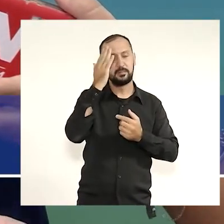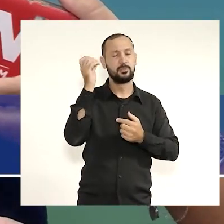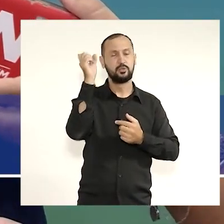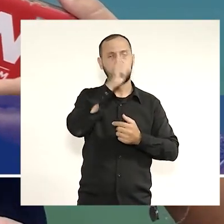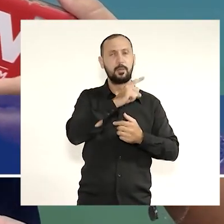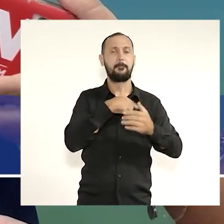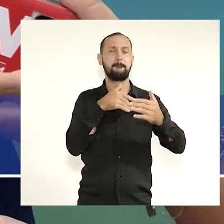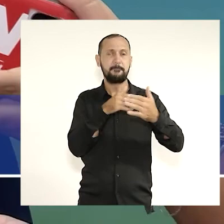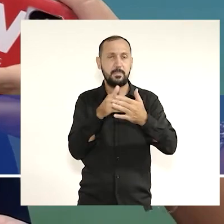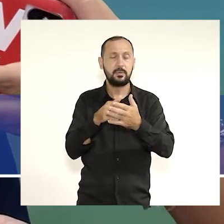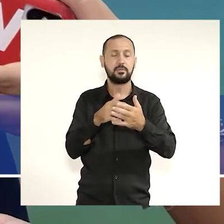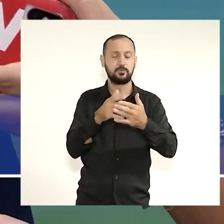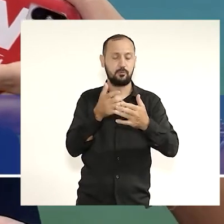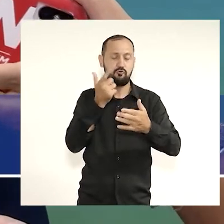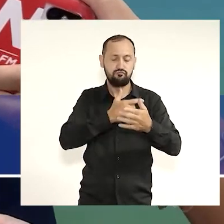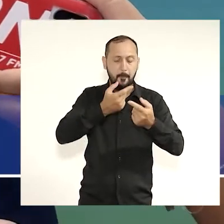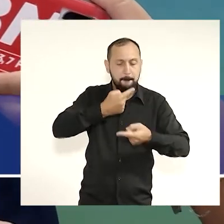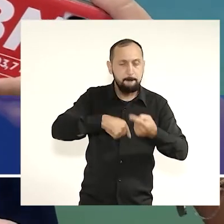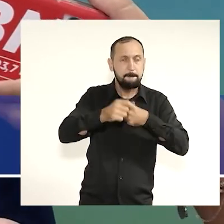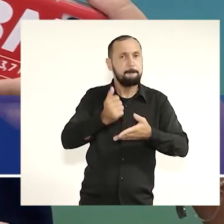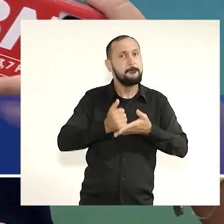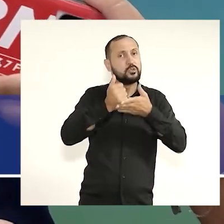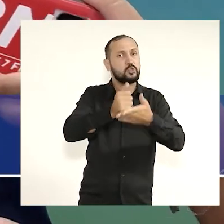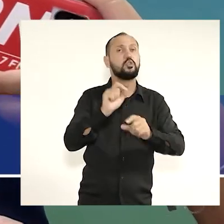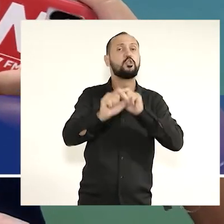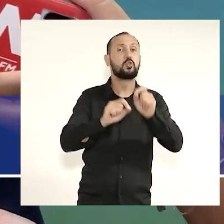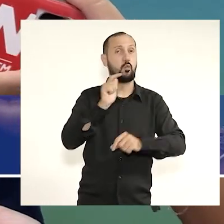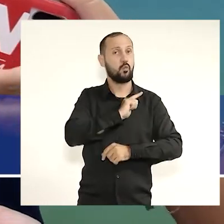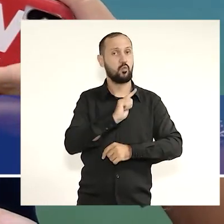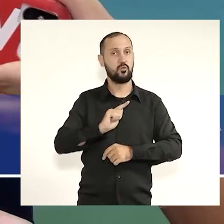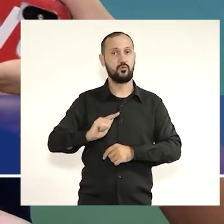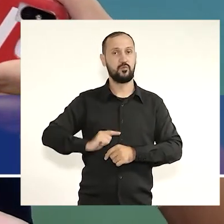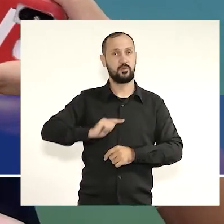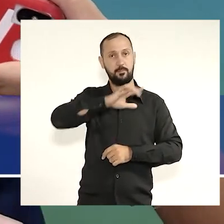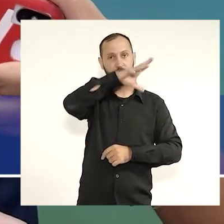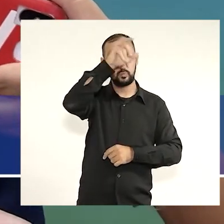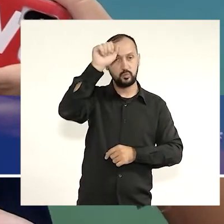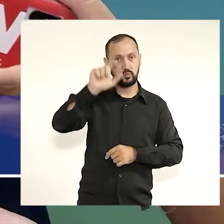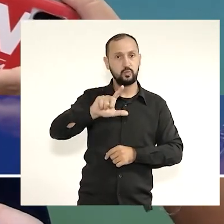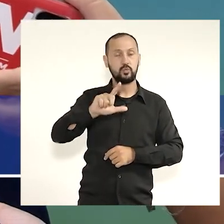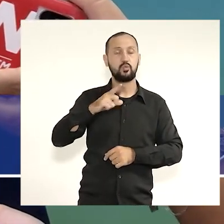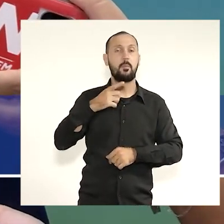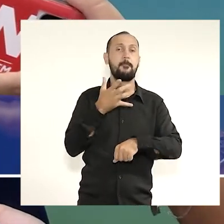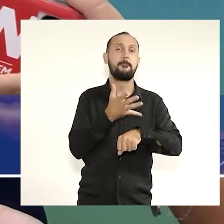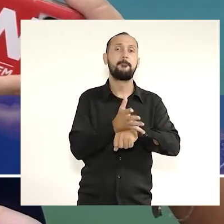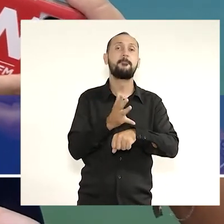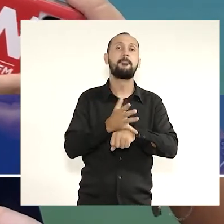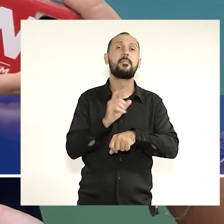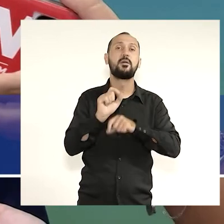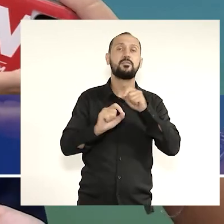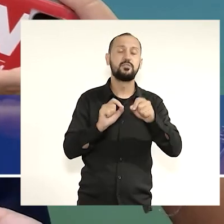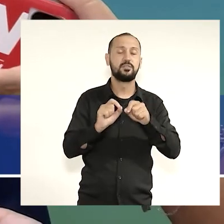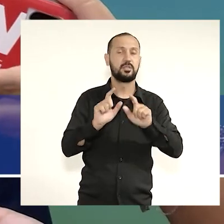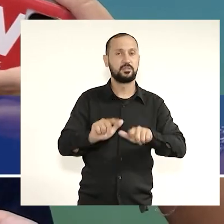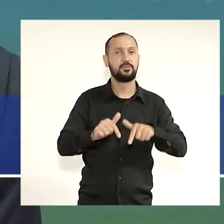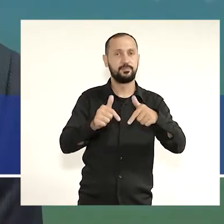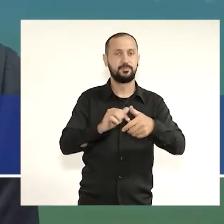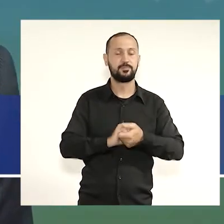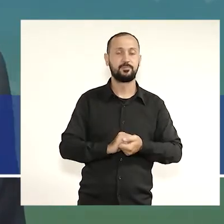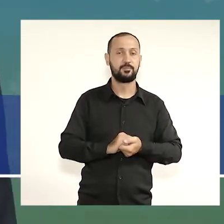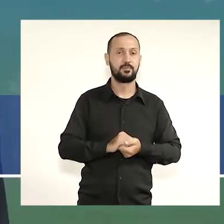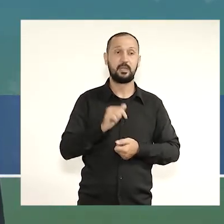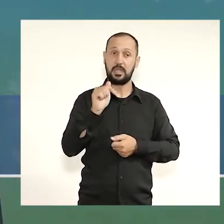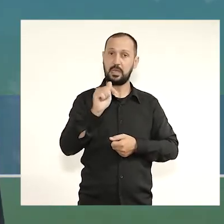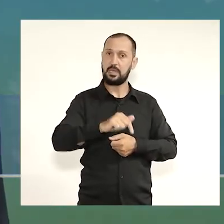vicissitudes enfrentadas, tem dado a possibilidade para que o governo do estado coloque em prática, né, as suas ações. A